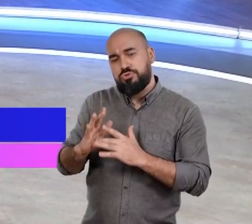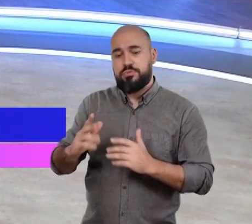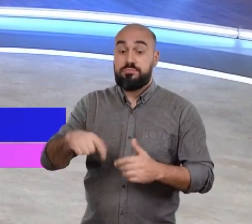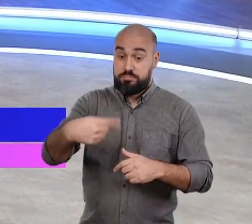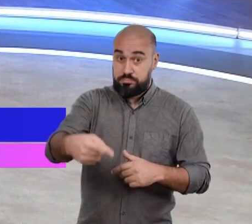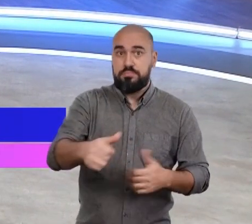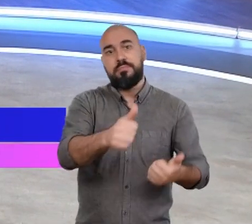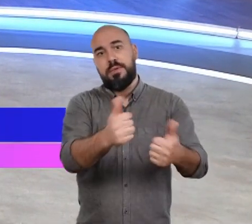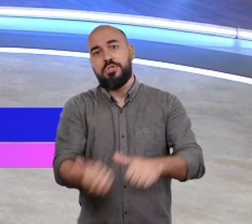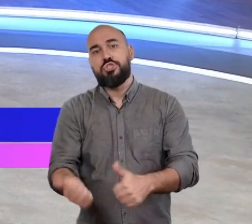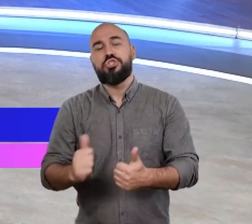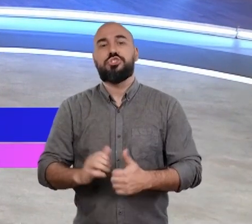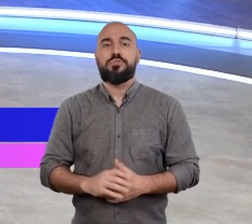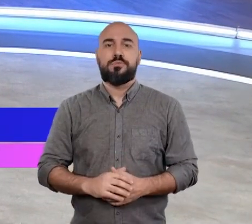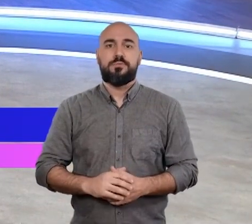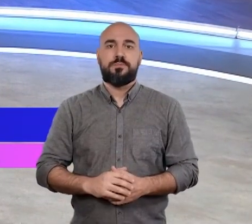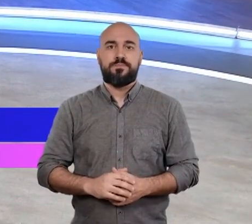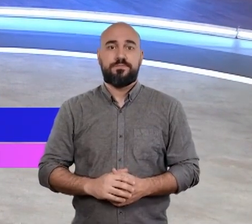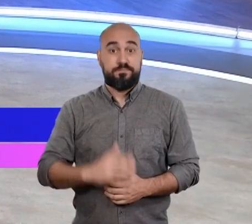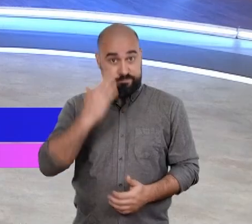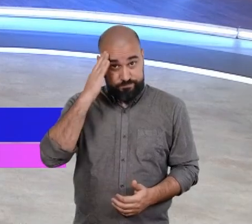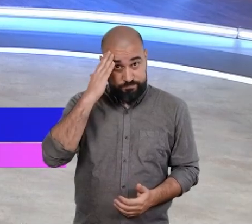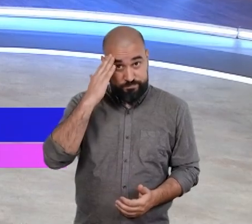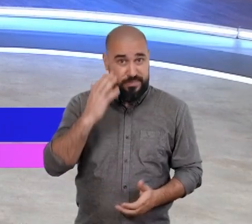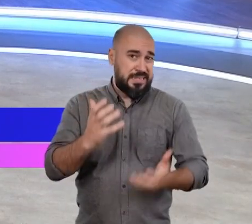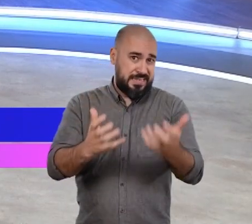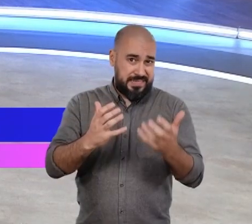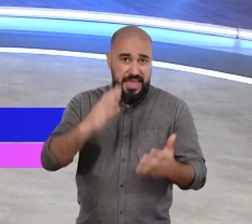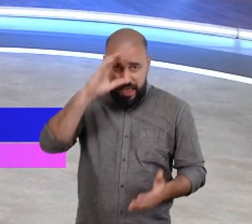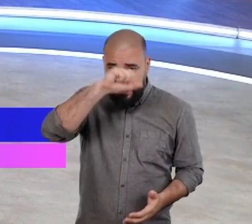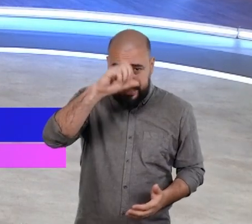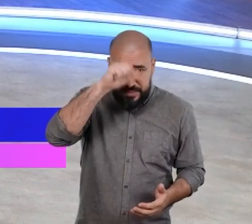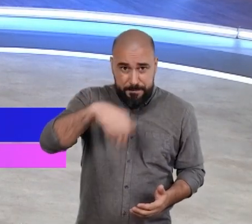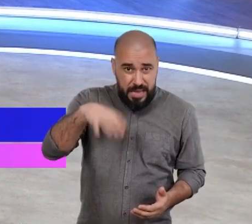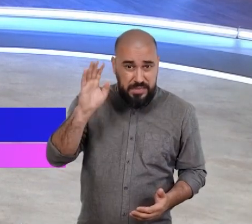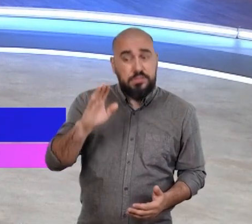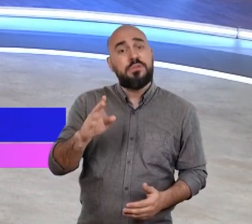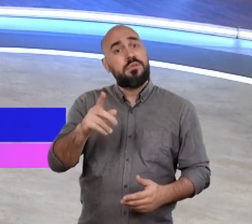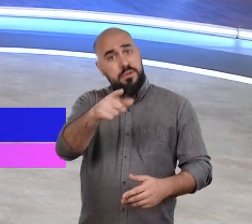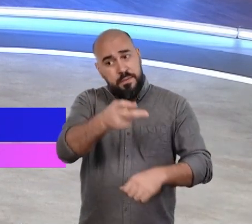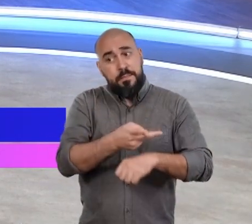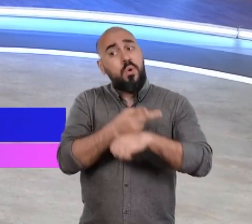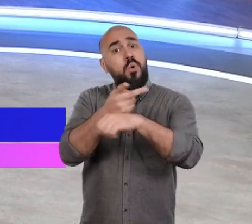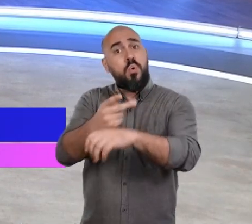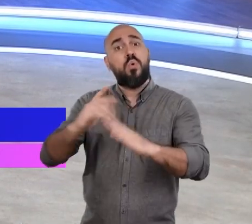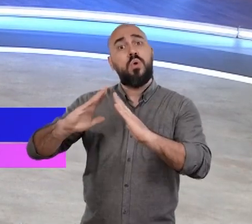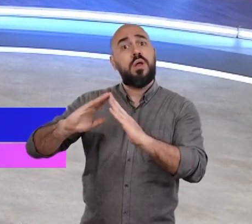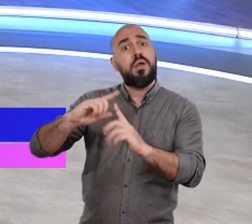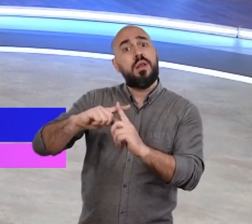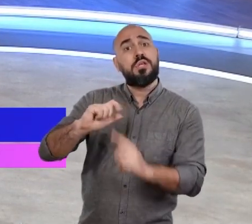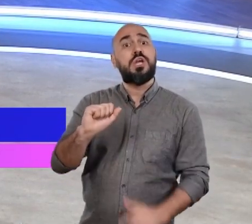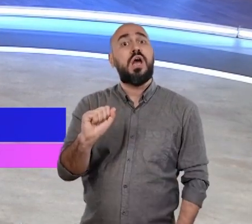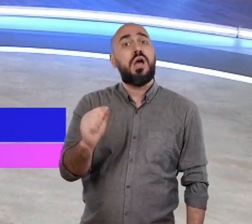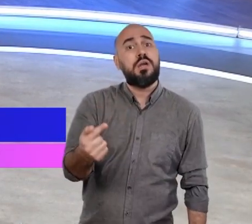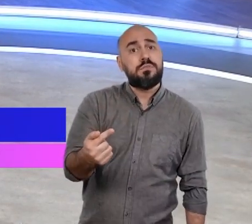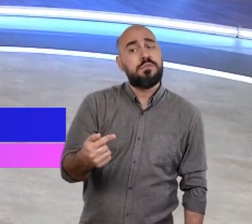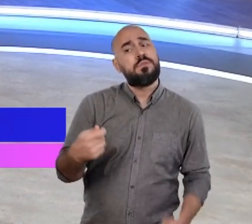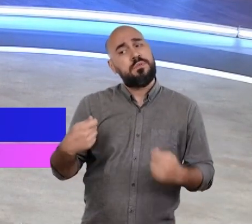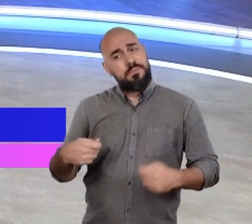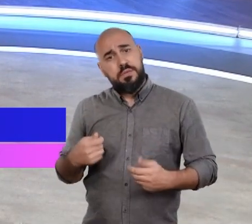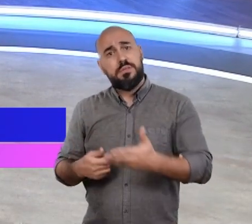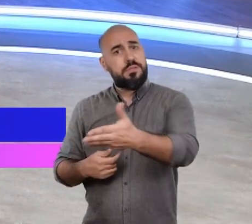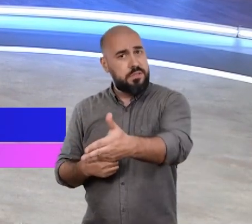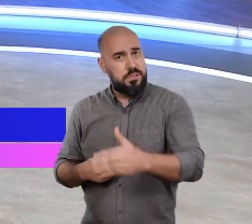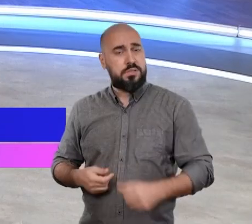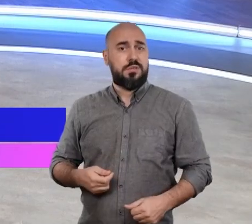Continue compreendendo e entendendo a palavra do Senhor. Mas chega um momento que você precisa tomar uma decisão.